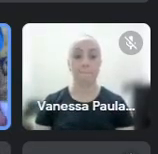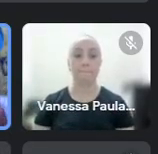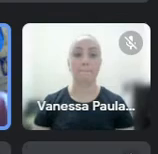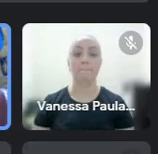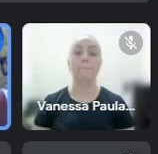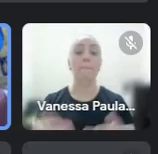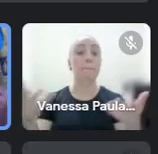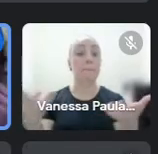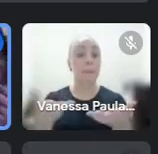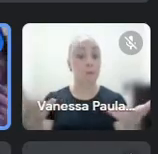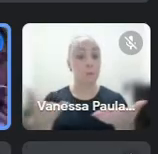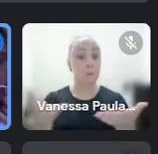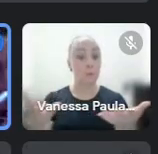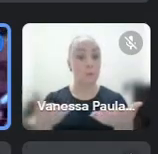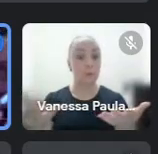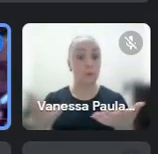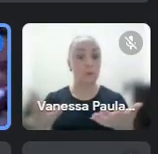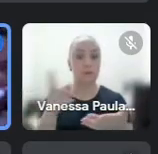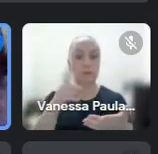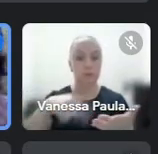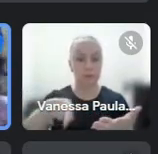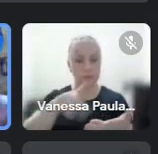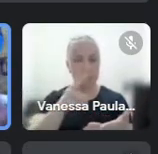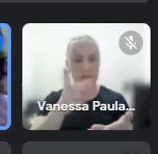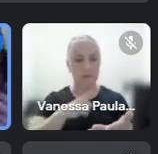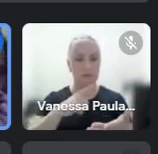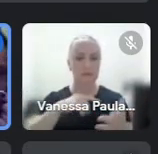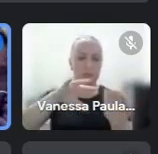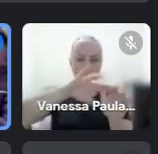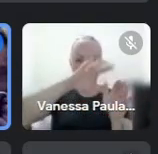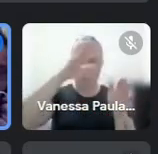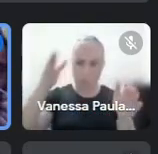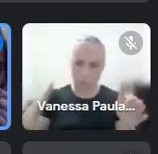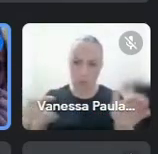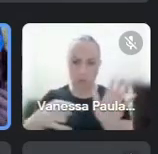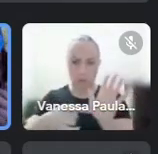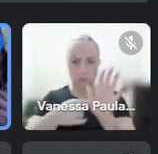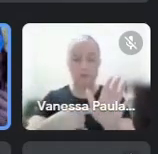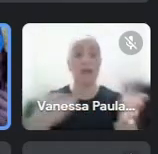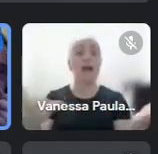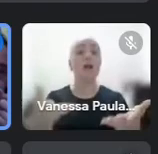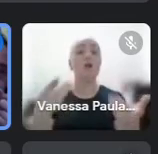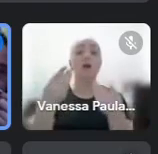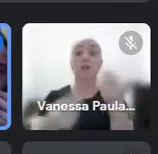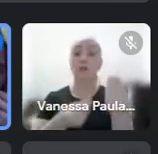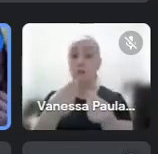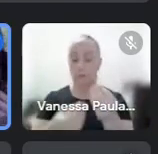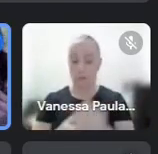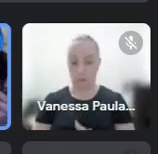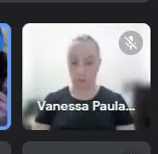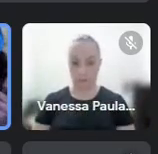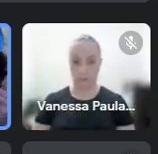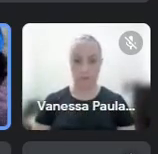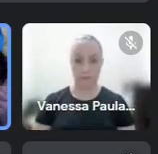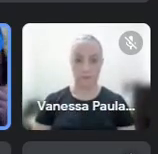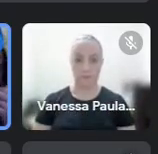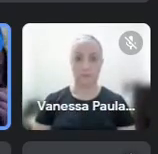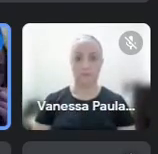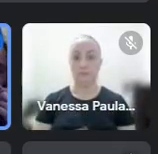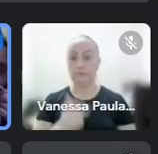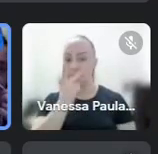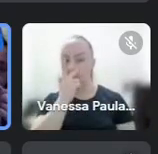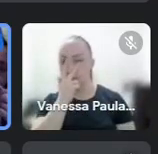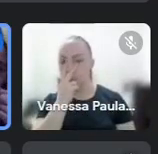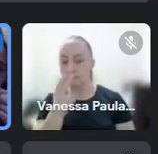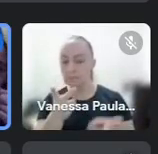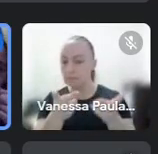Hoje, aquele amontoado que eu mostrei para vocês, olha como ele está agora. Dá a impressão assim